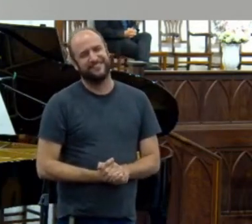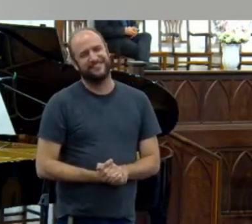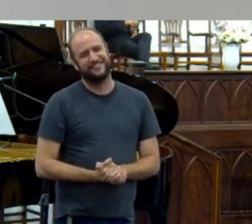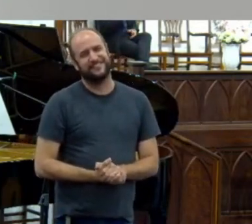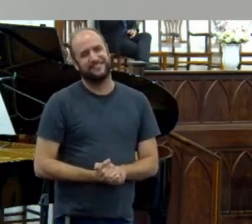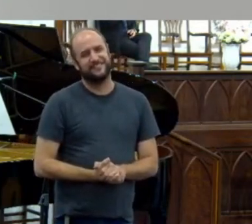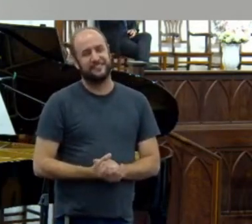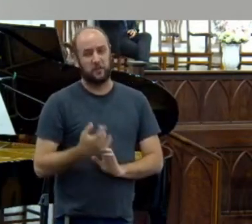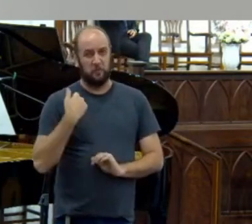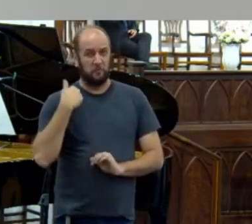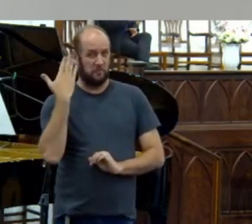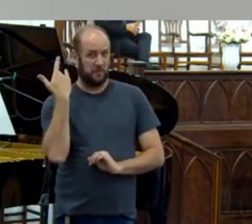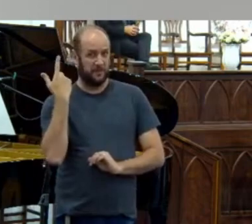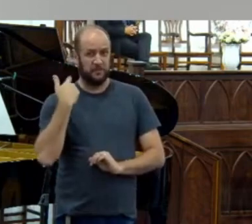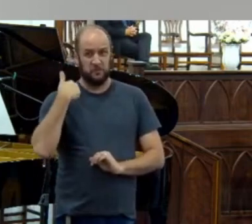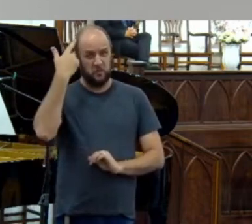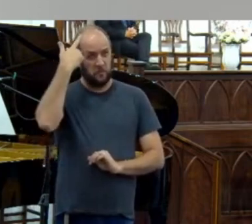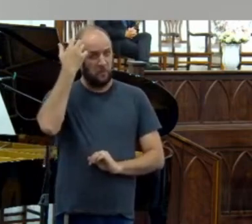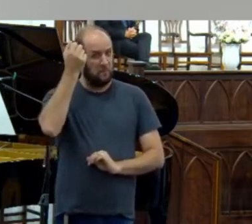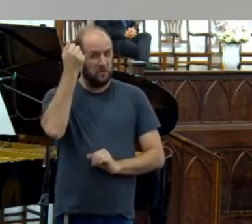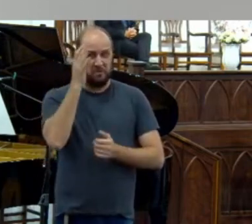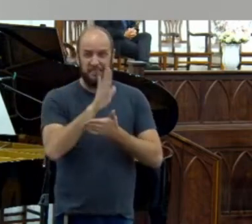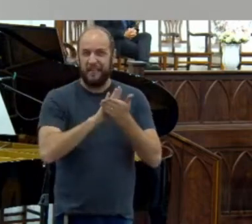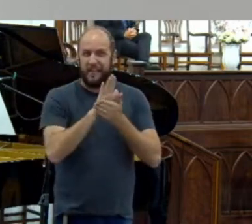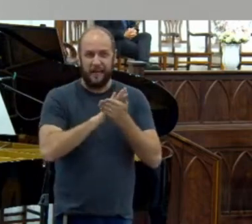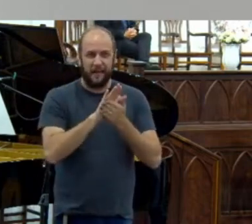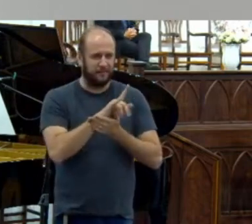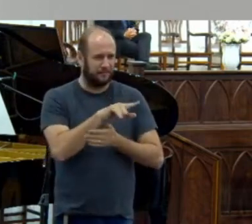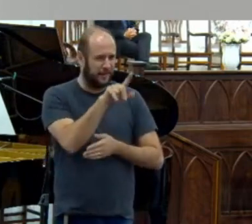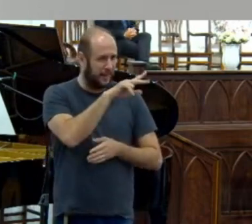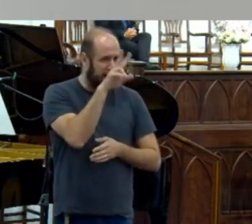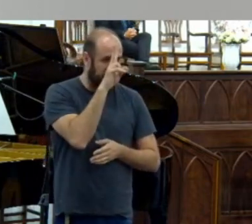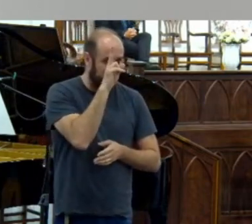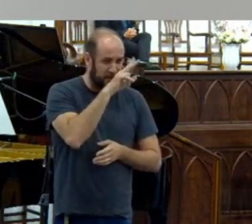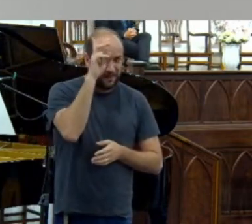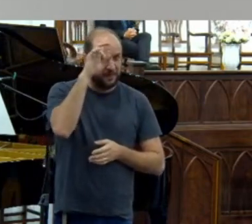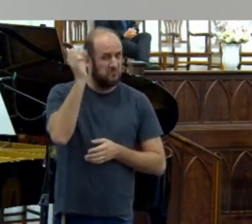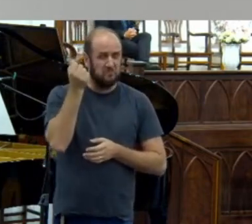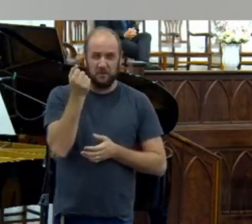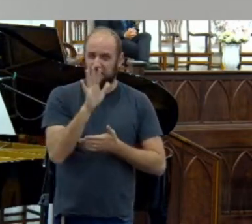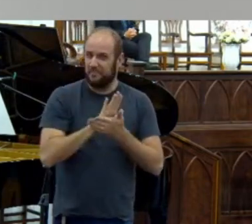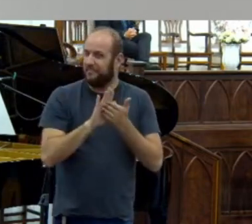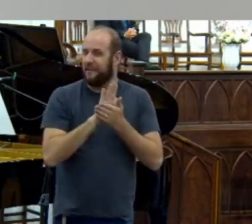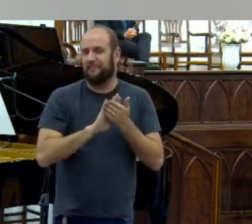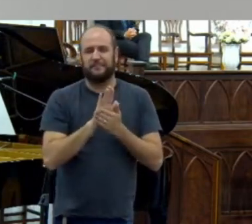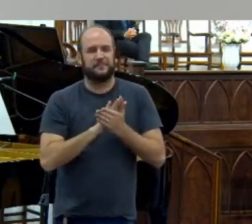Naquela época eu quase não tinha cabelo branco, eu não sei se vocês se lembram, eu não tinha.